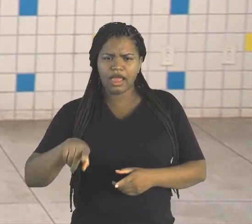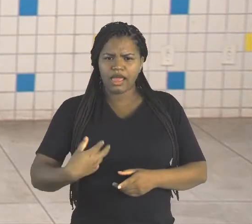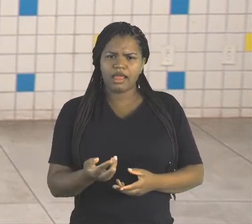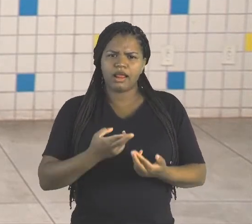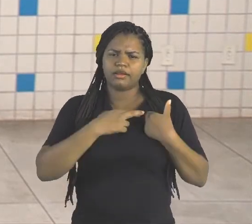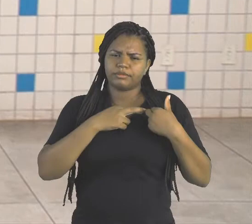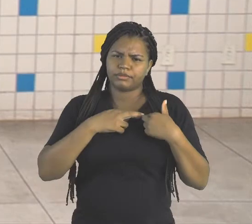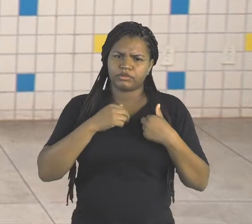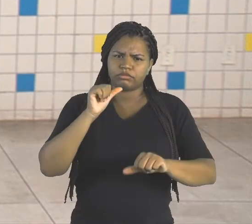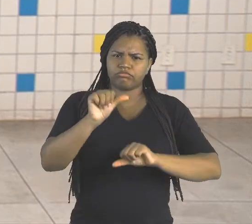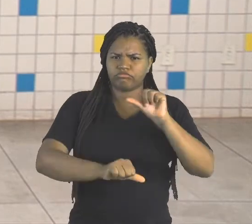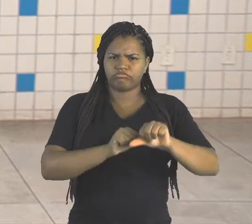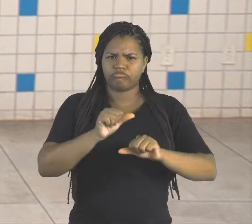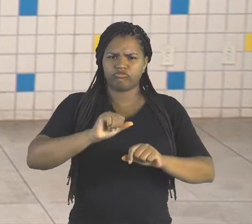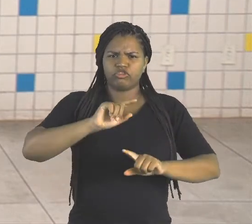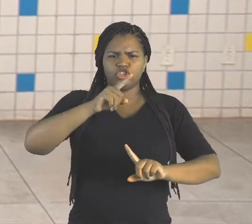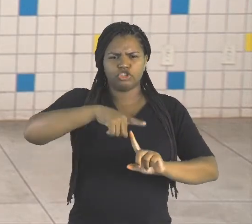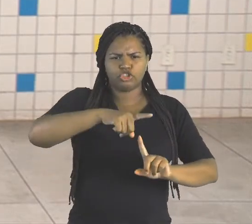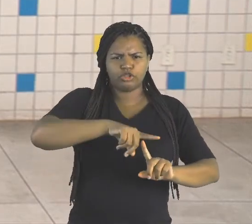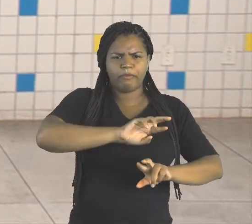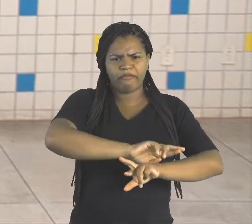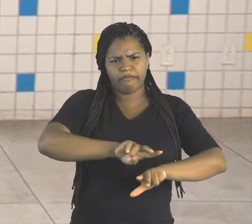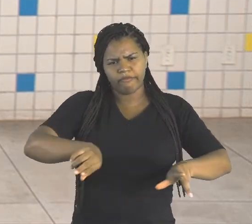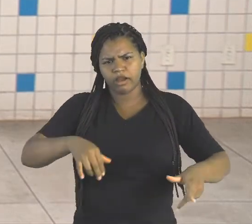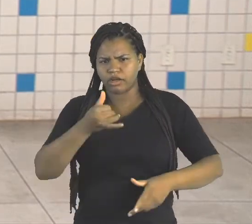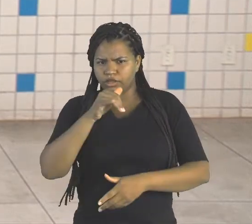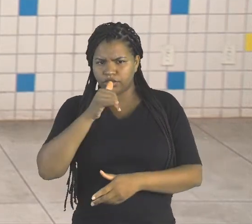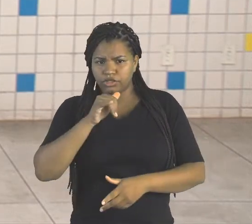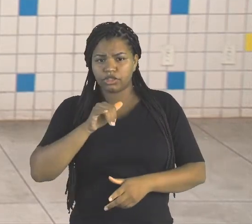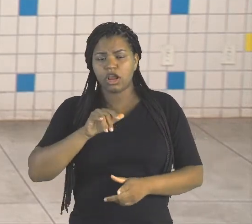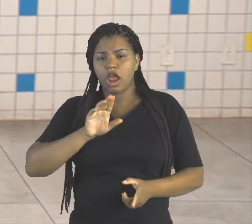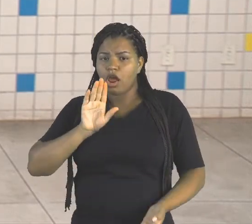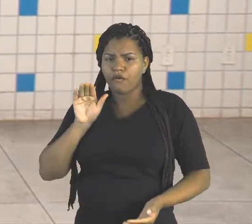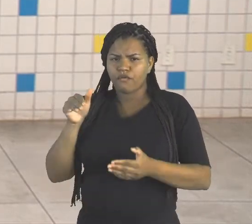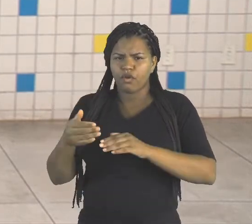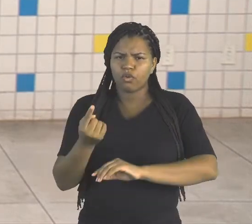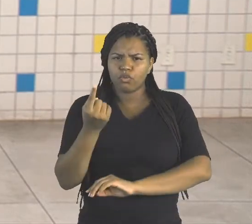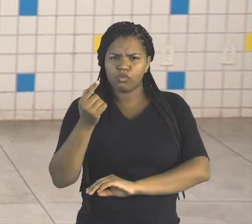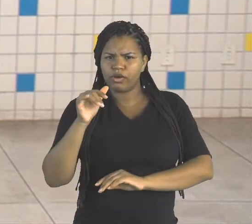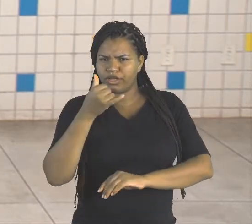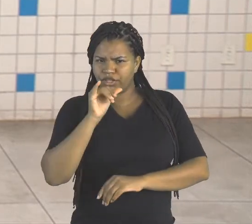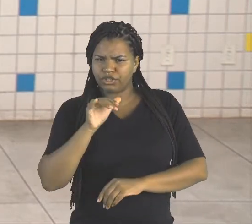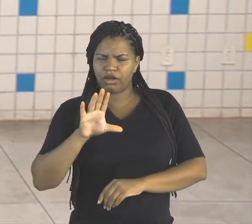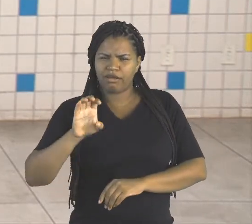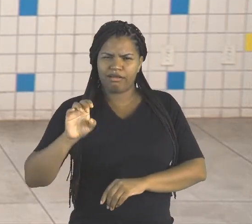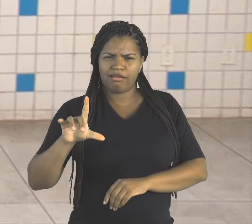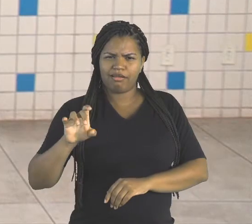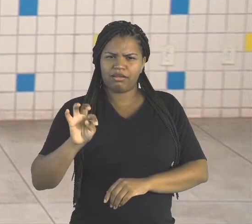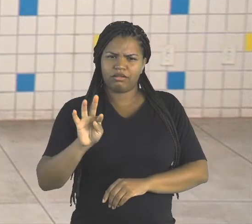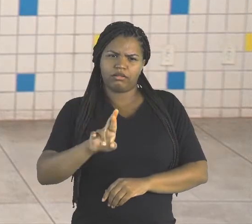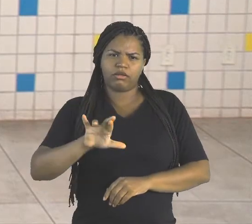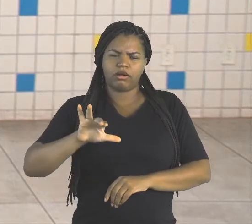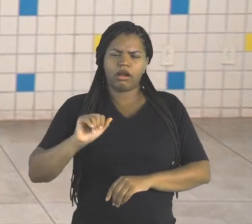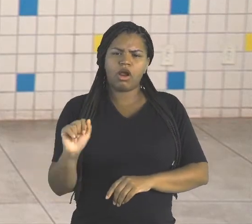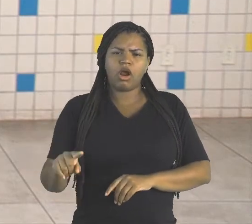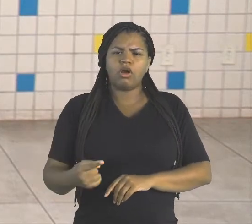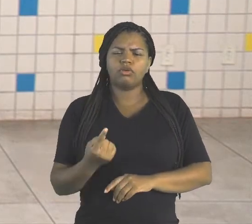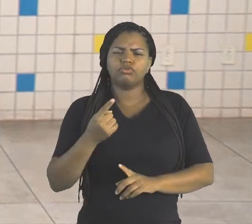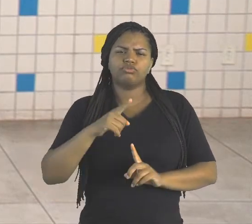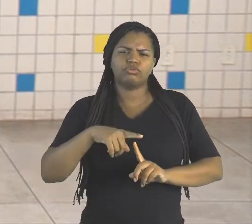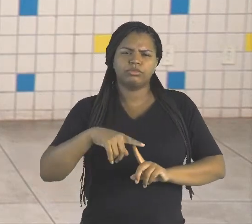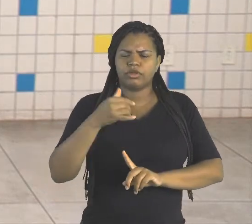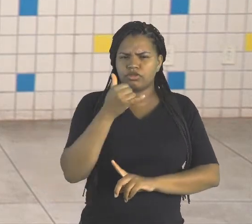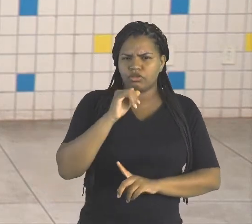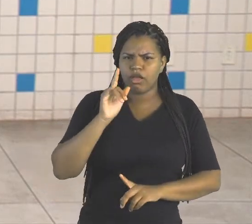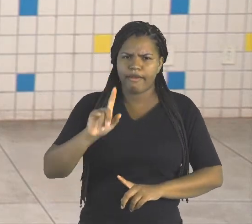diversos tipos de energia em energia elétrica. Alguns tipos de energia transformada pelo gerador são